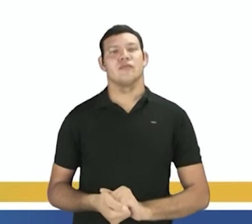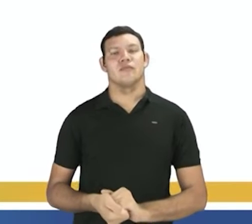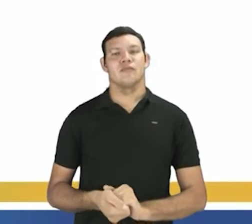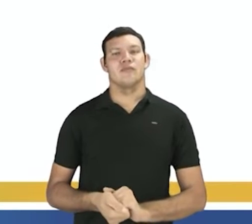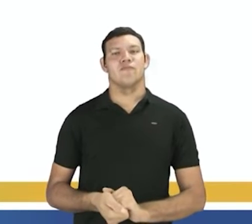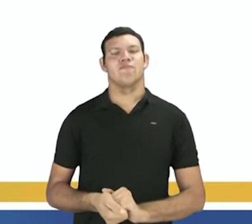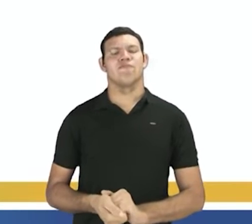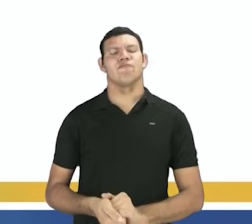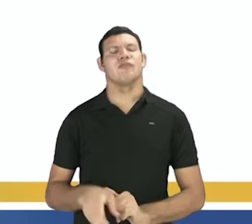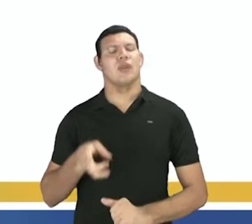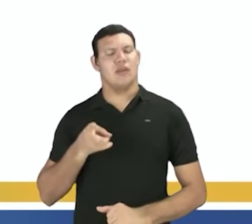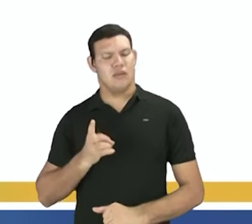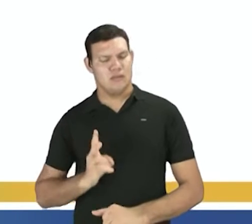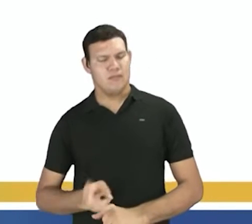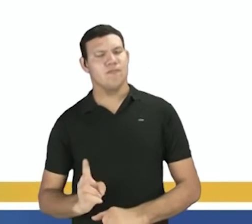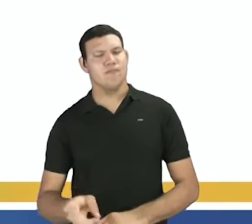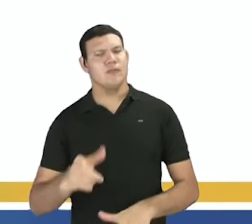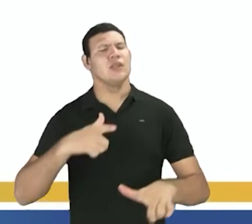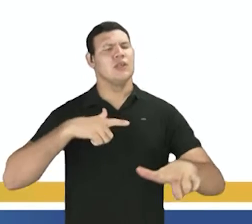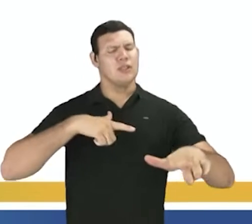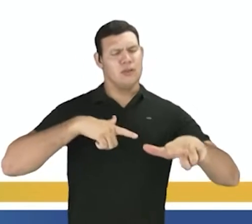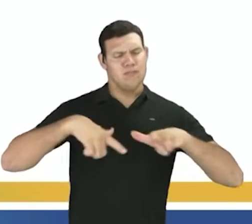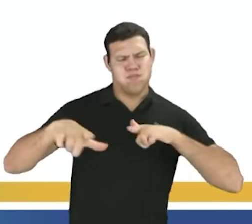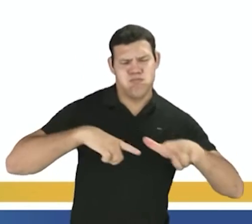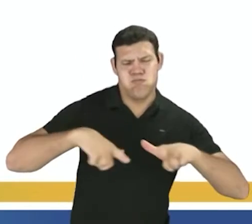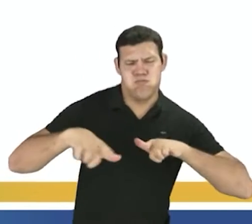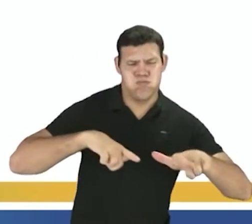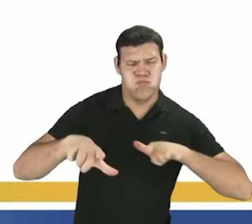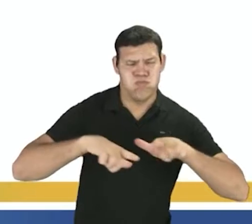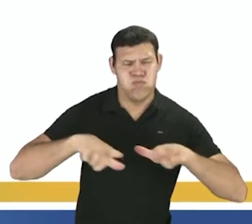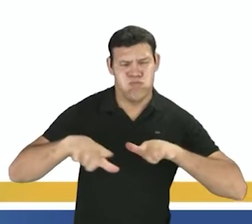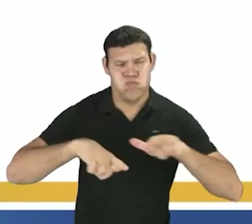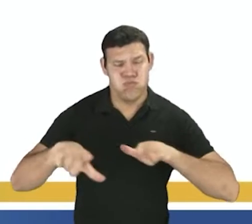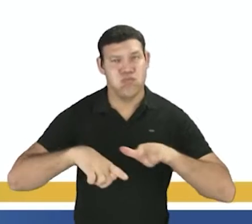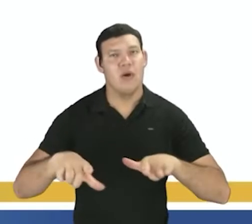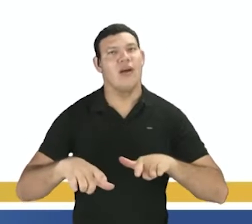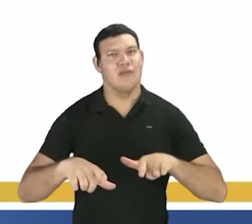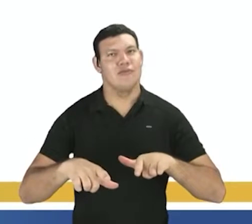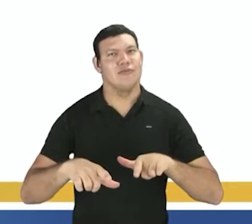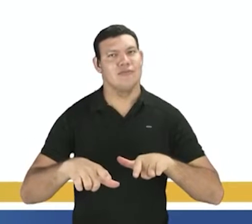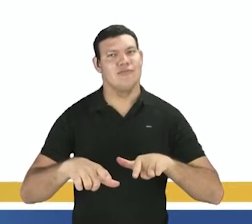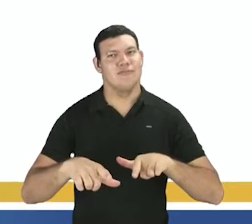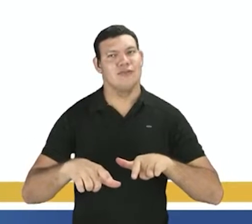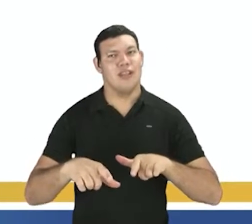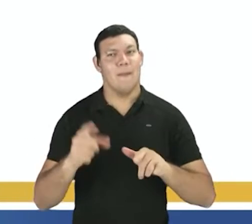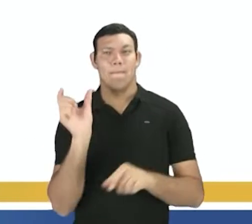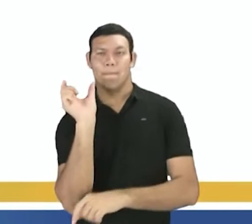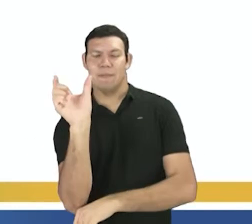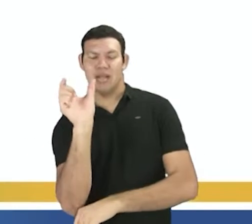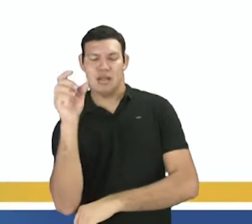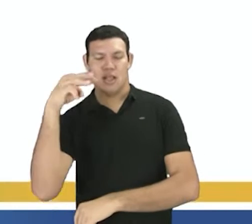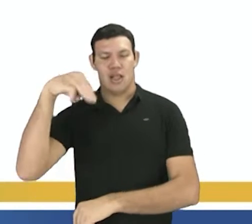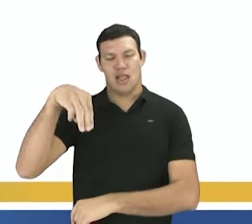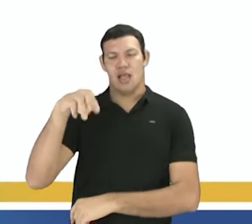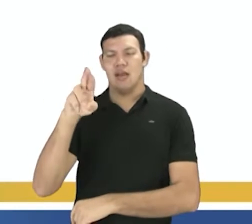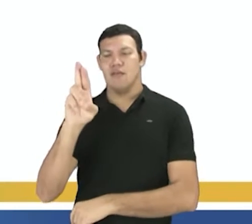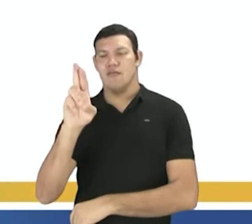sempre trabalhou muito. Muito, o advérbio de intensidade, muito modifica o verbo